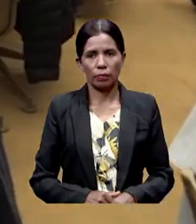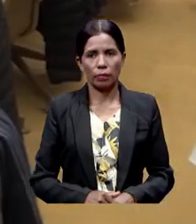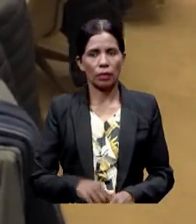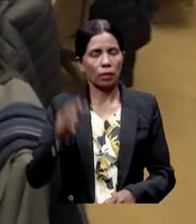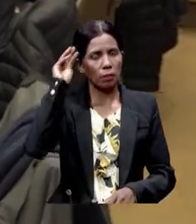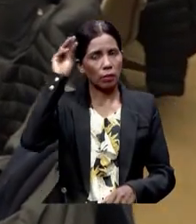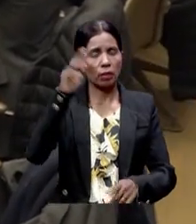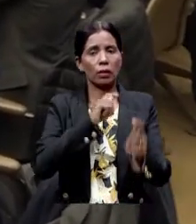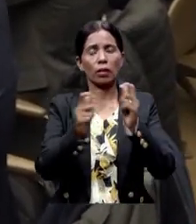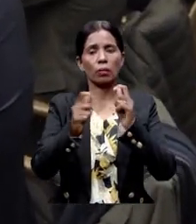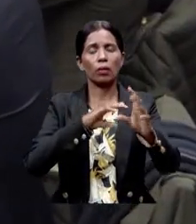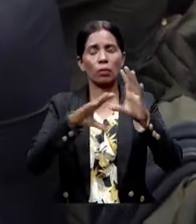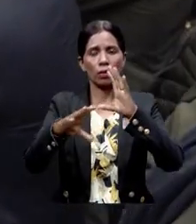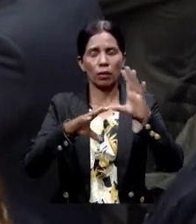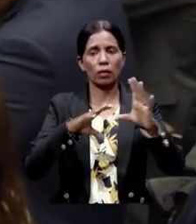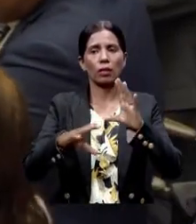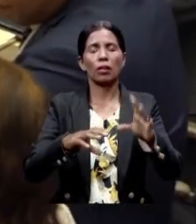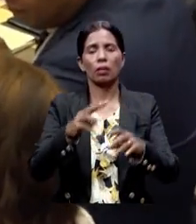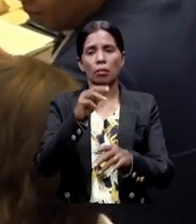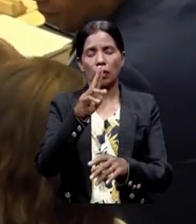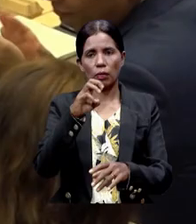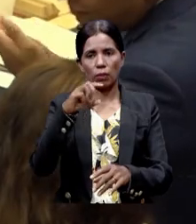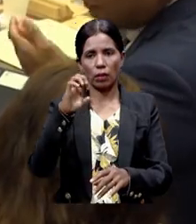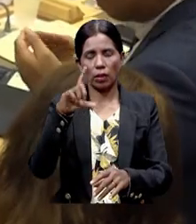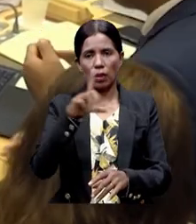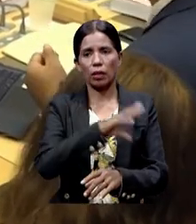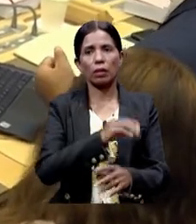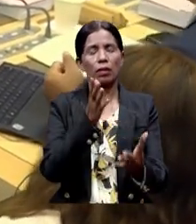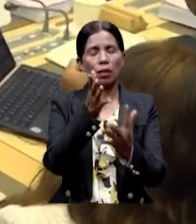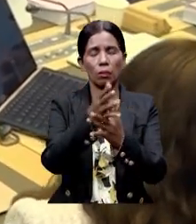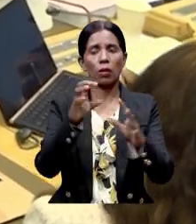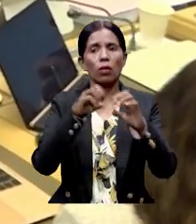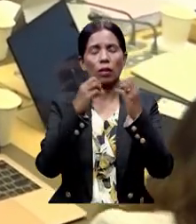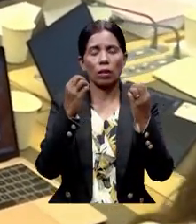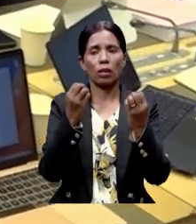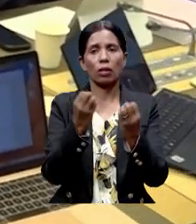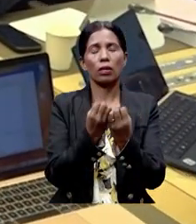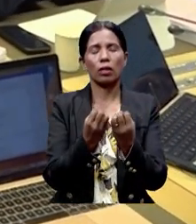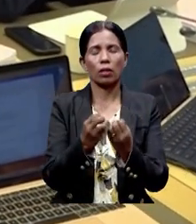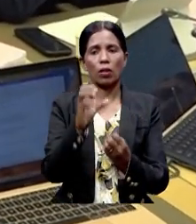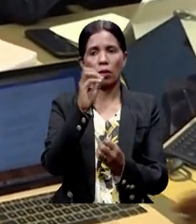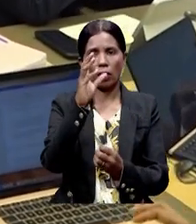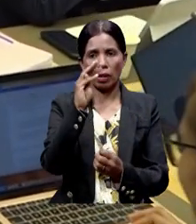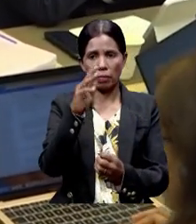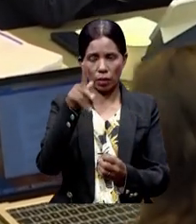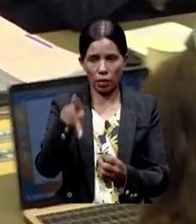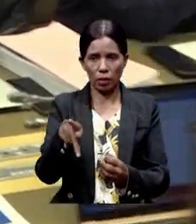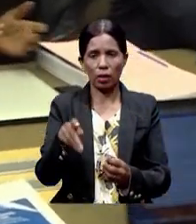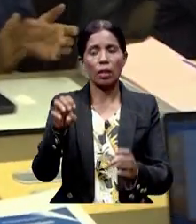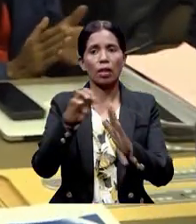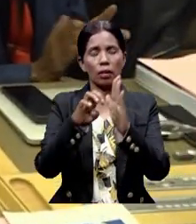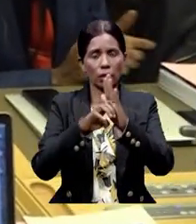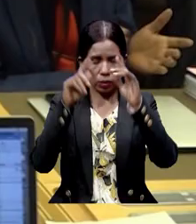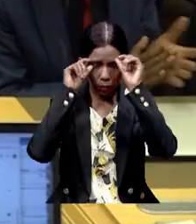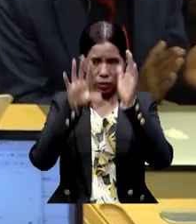Ministro de Transporte e Comunicação, Miguel Manitelo, atenden, adere para a Organização Mundial do Comércio, Estado Timor-Leste, se reta benefício para, também